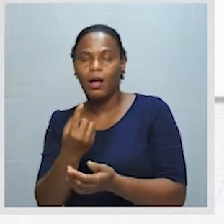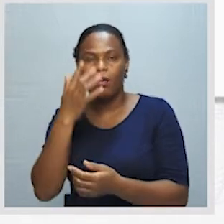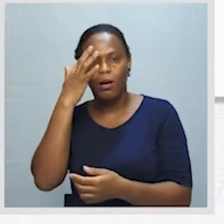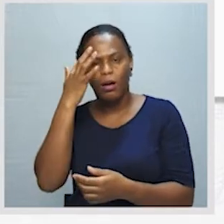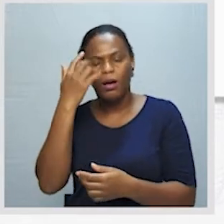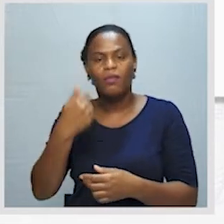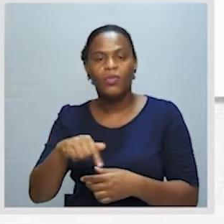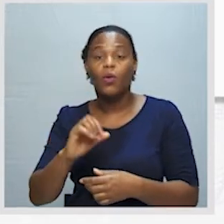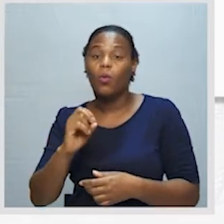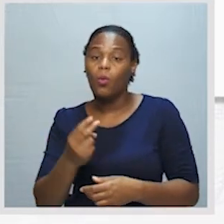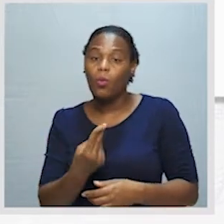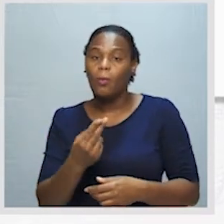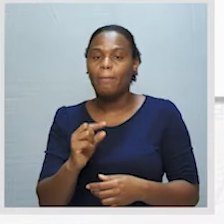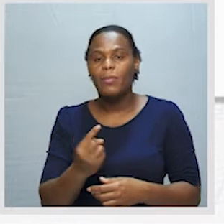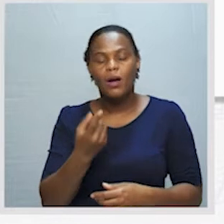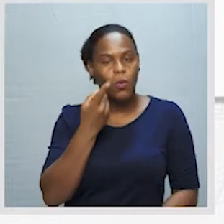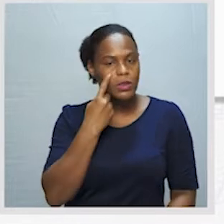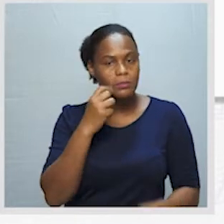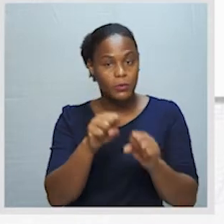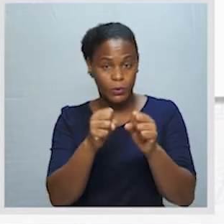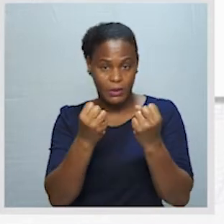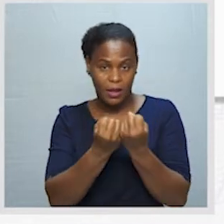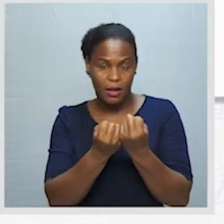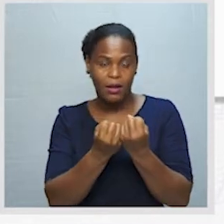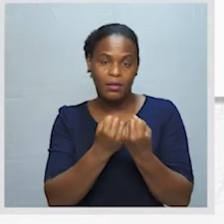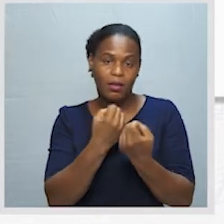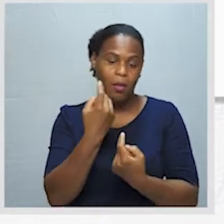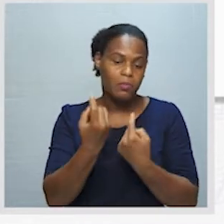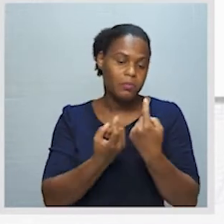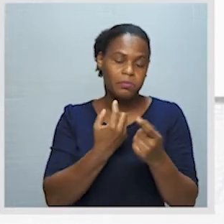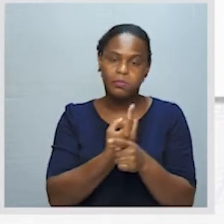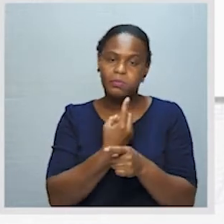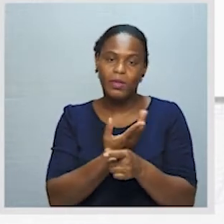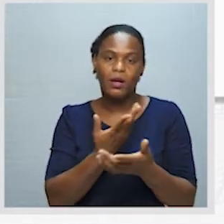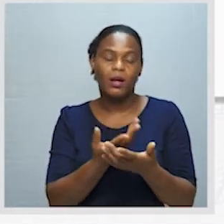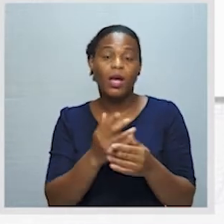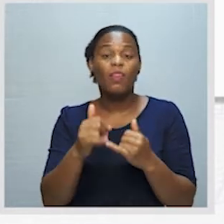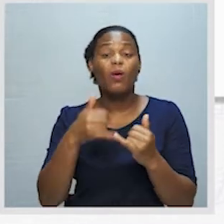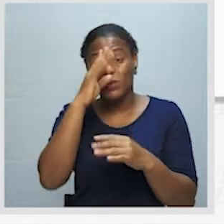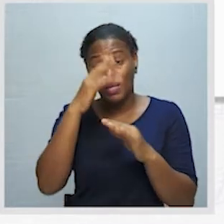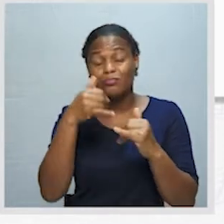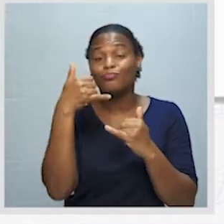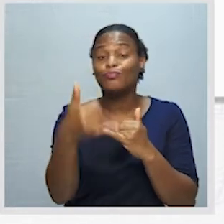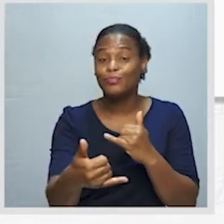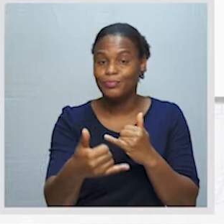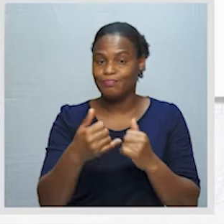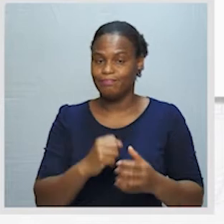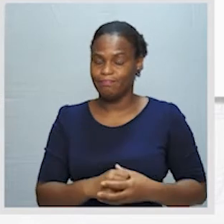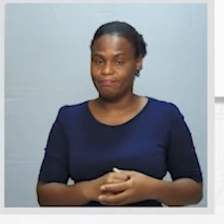uma tomada de consciência ou para o reconhecimento social de algo que se sucede.